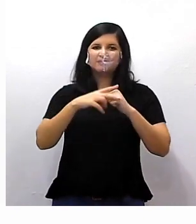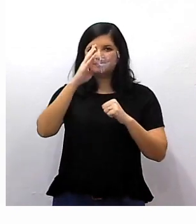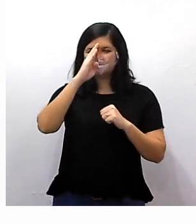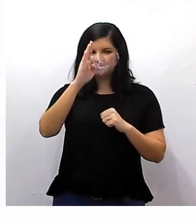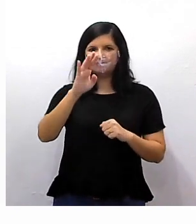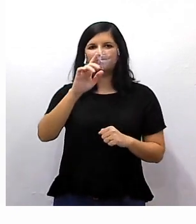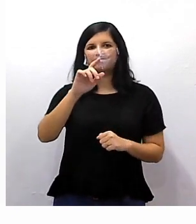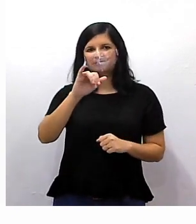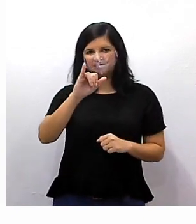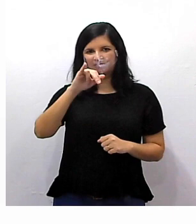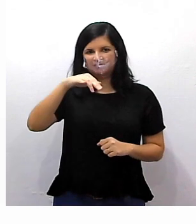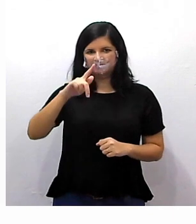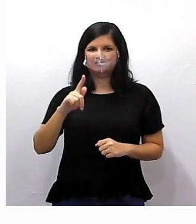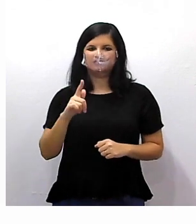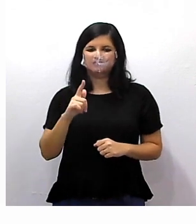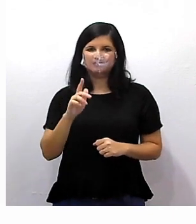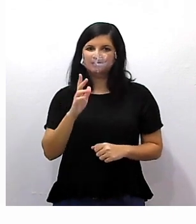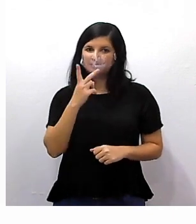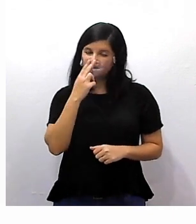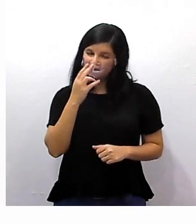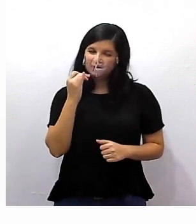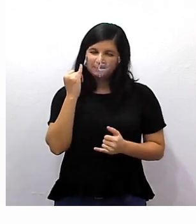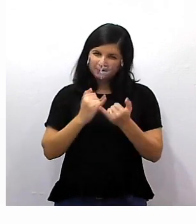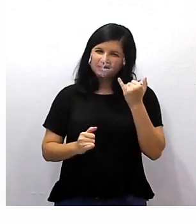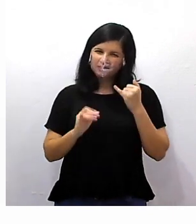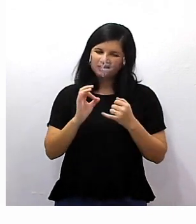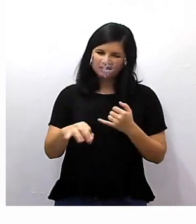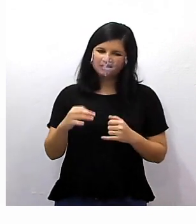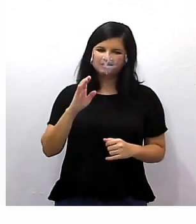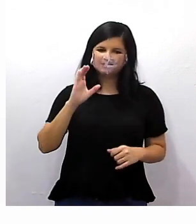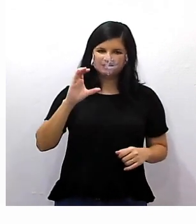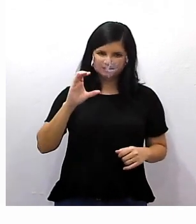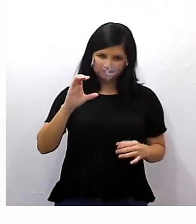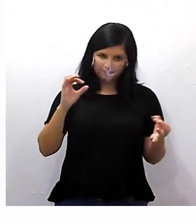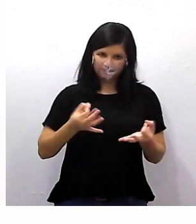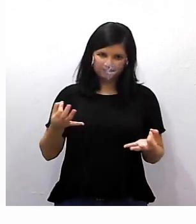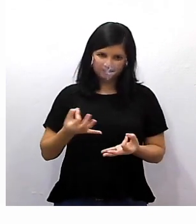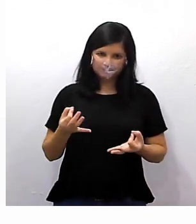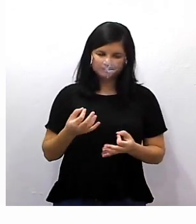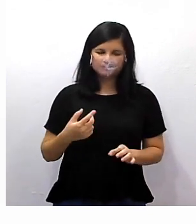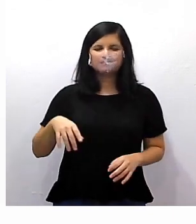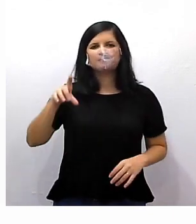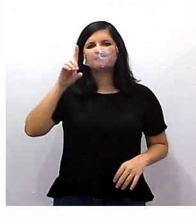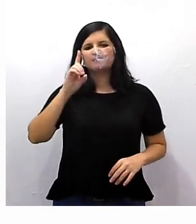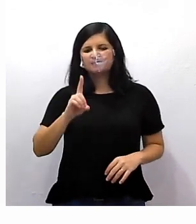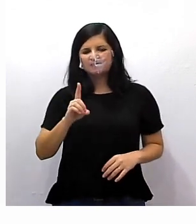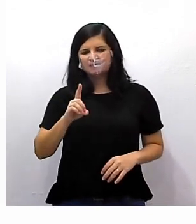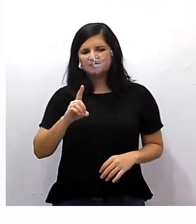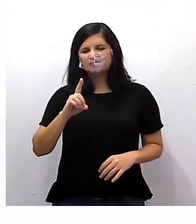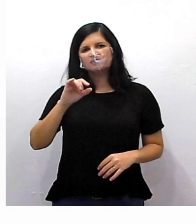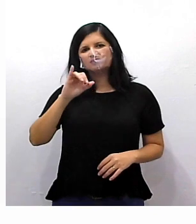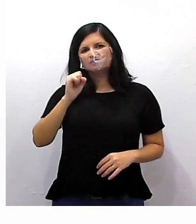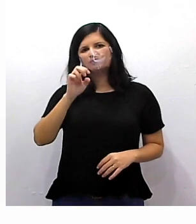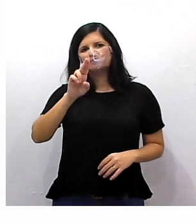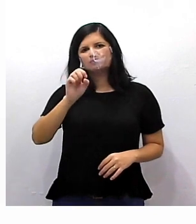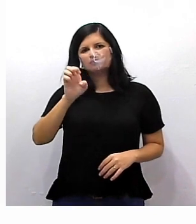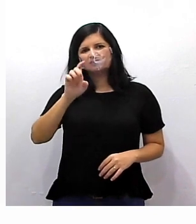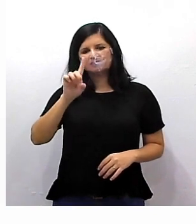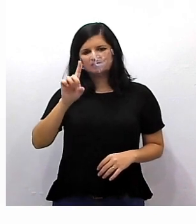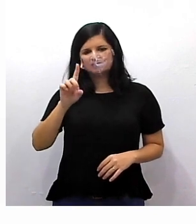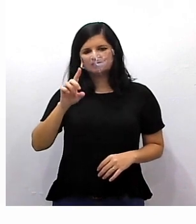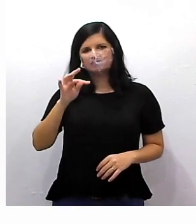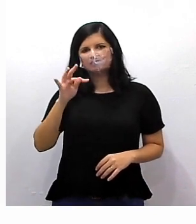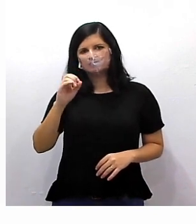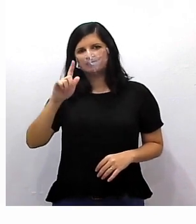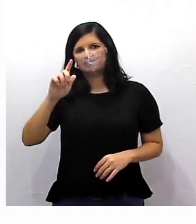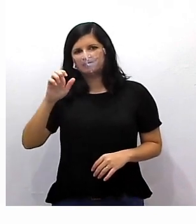ele está terminado no gerúndio. Então, até aí, para mim, parece estar perfeito. Vamos ver a letra D. Na letra D tem lá, she is used to get